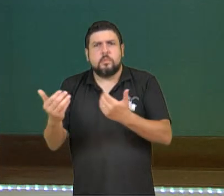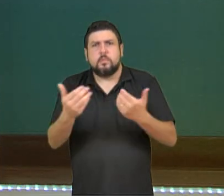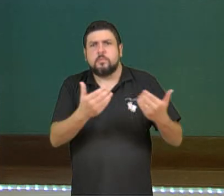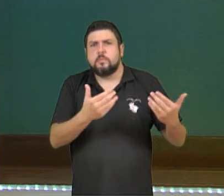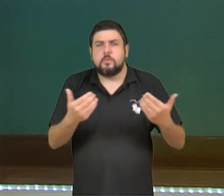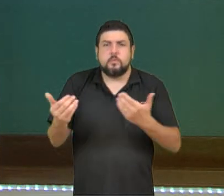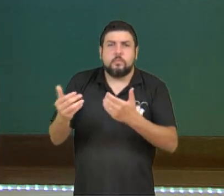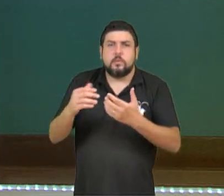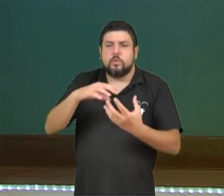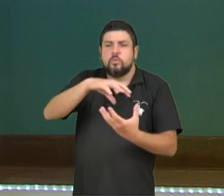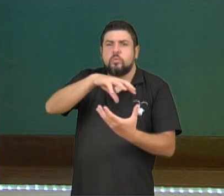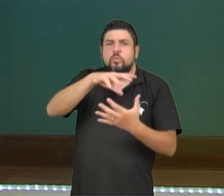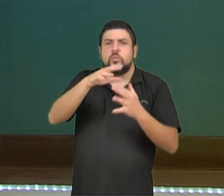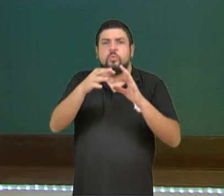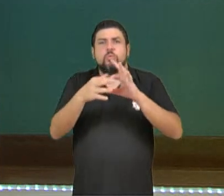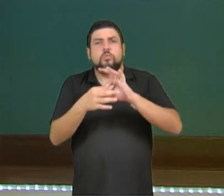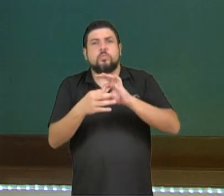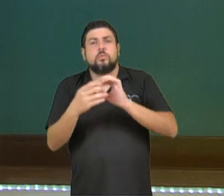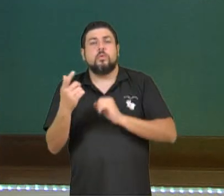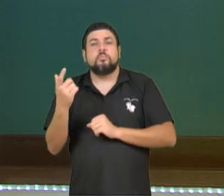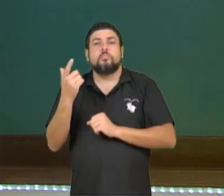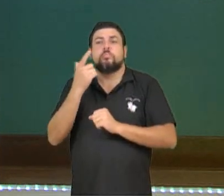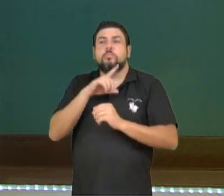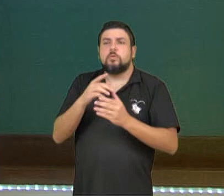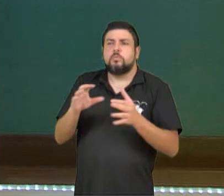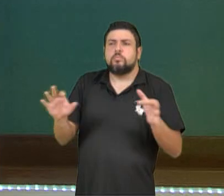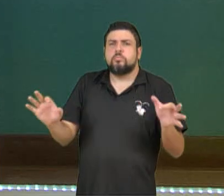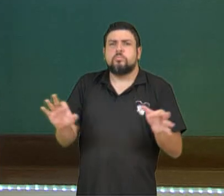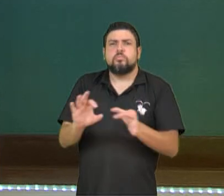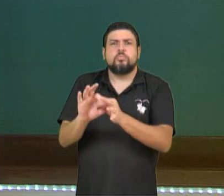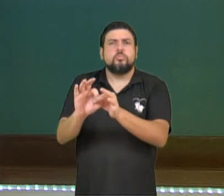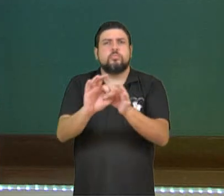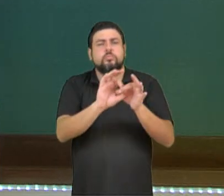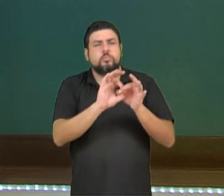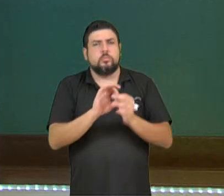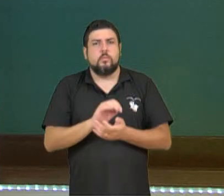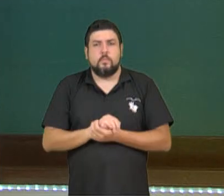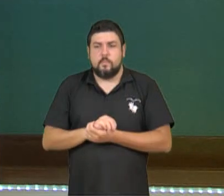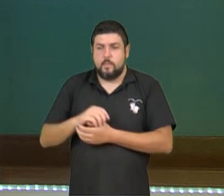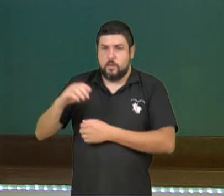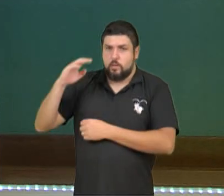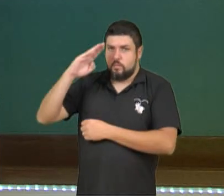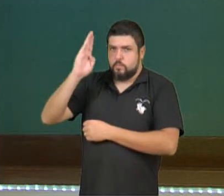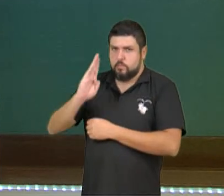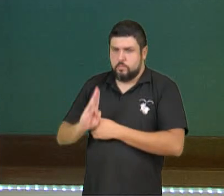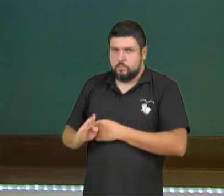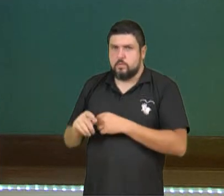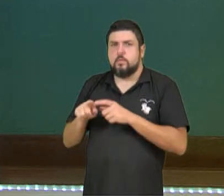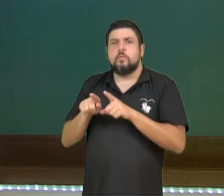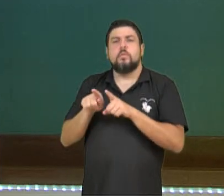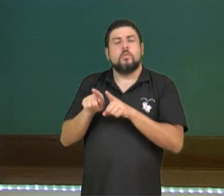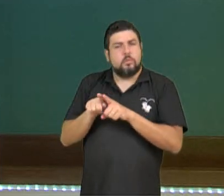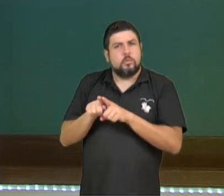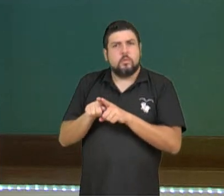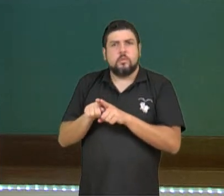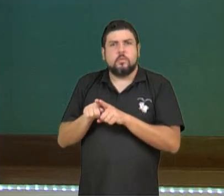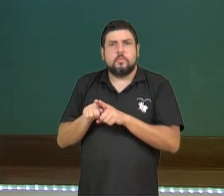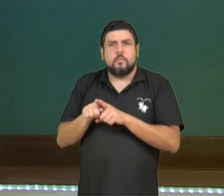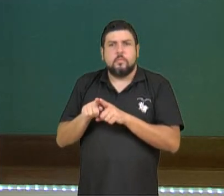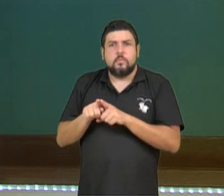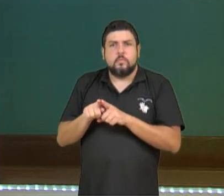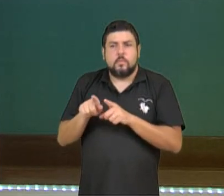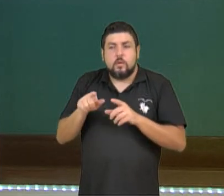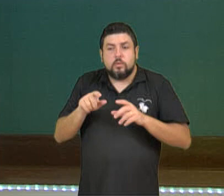o mundo se conectasse. E o Brasil não está diferente disso. Nós tivemos a inserção, então, de vários povos, tivemos